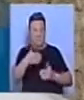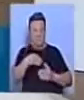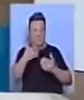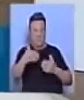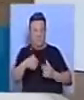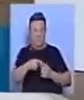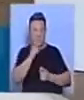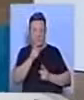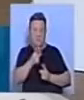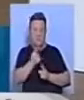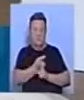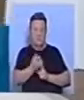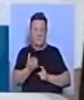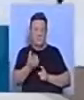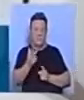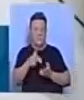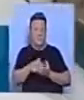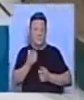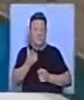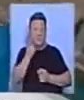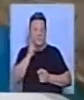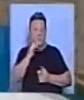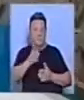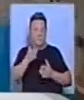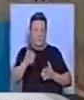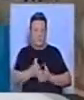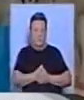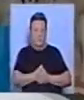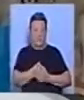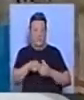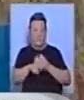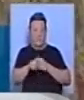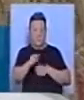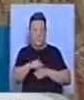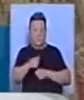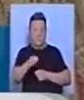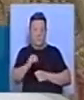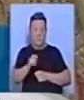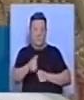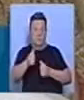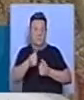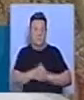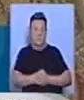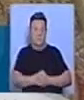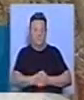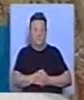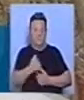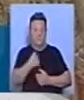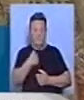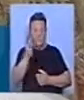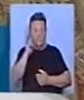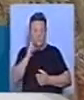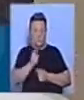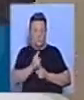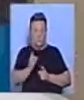as coisas mais as presenças mais importantes no interior do palácio foi o que aconteceu nós não sabemos